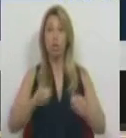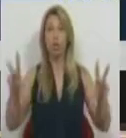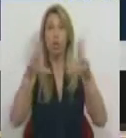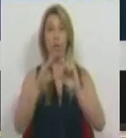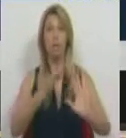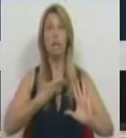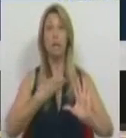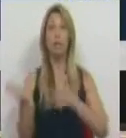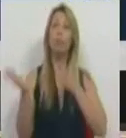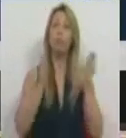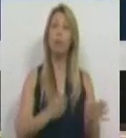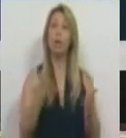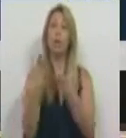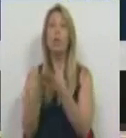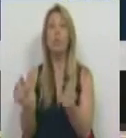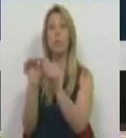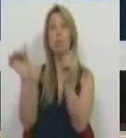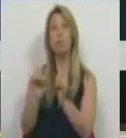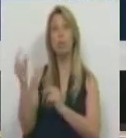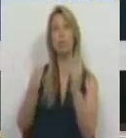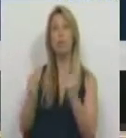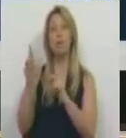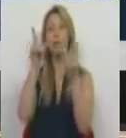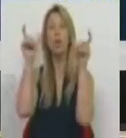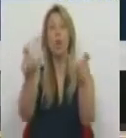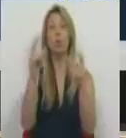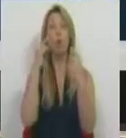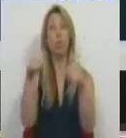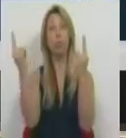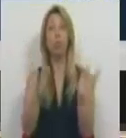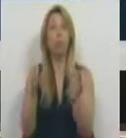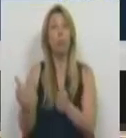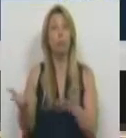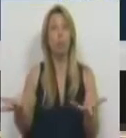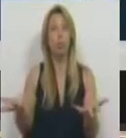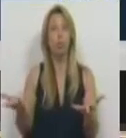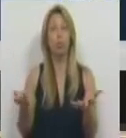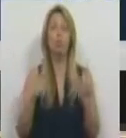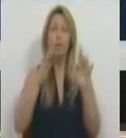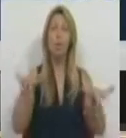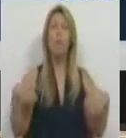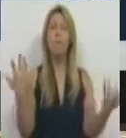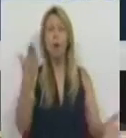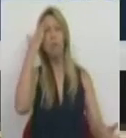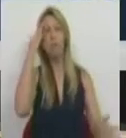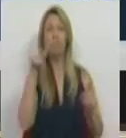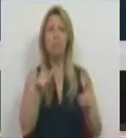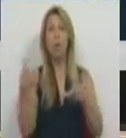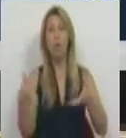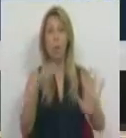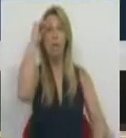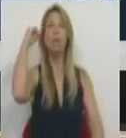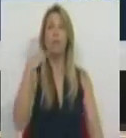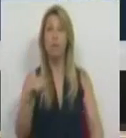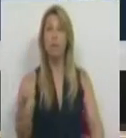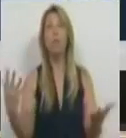um lado, e a resolução do sistema financeiro e o seu controlo público, por outro. Pode parecer que este é um caminho difícil, mas